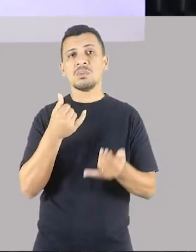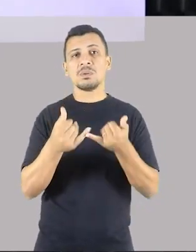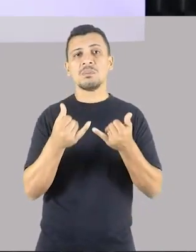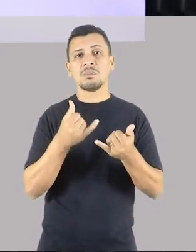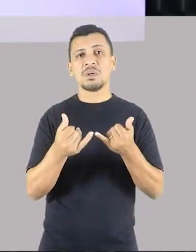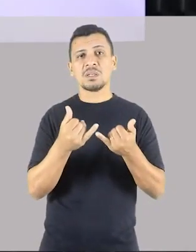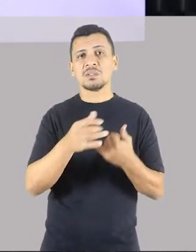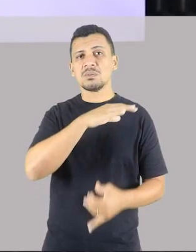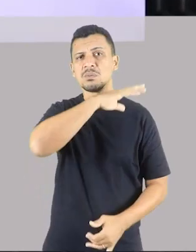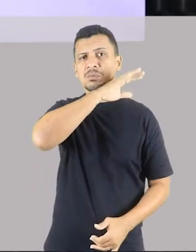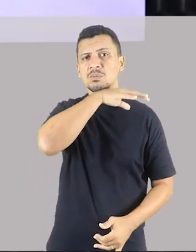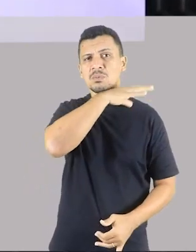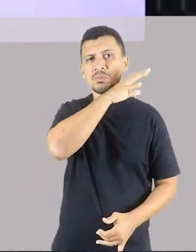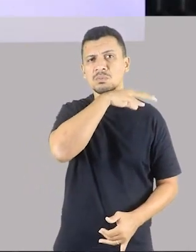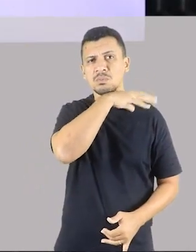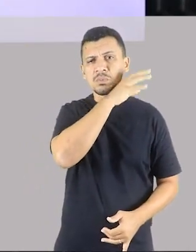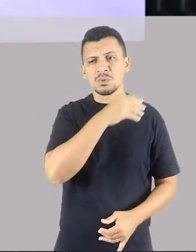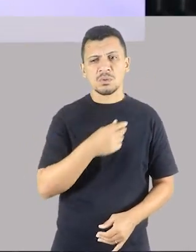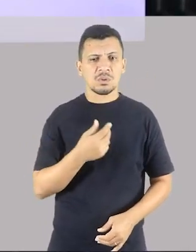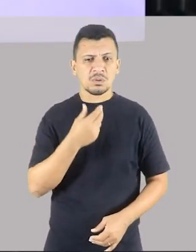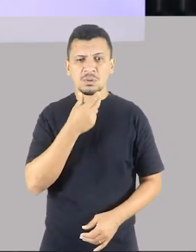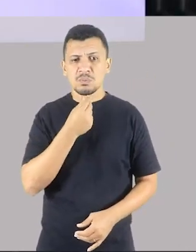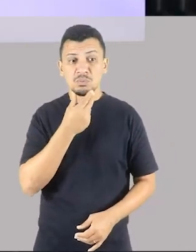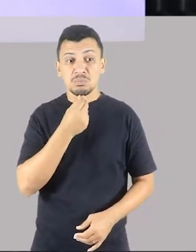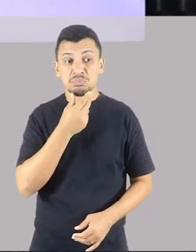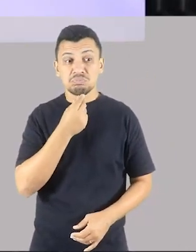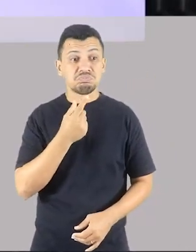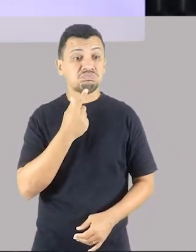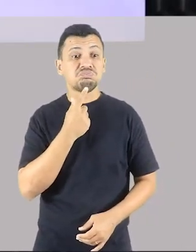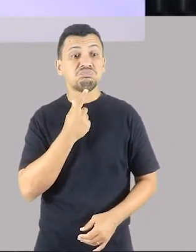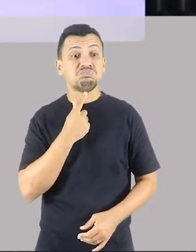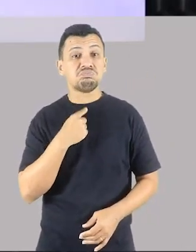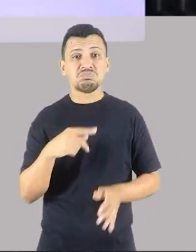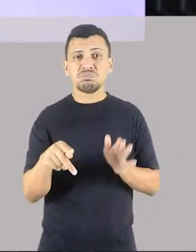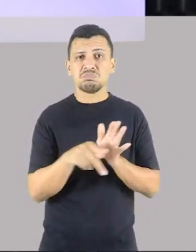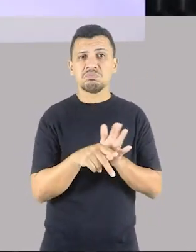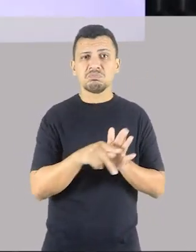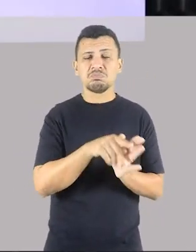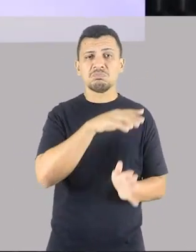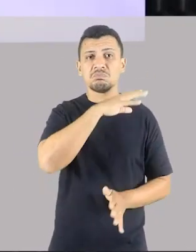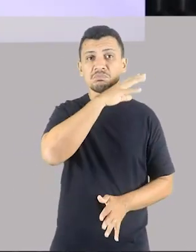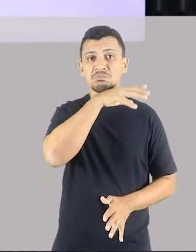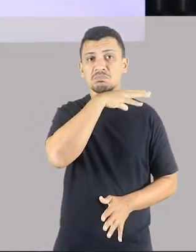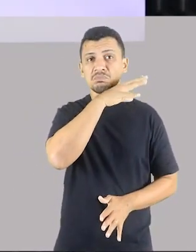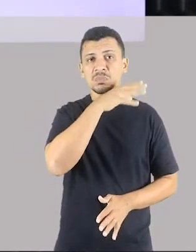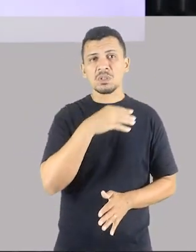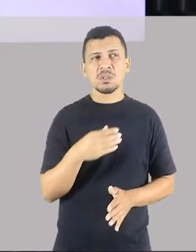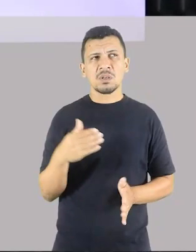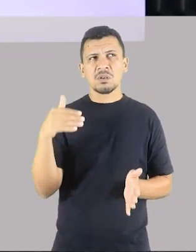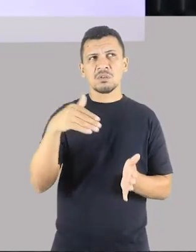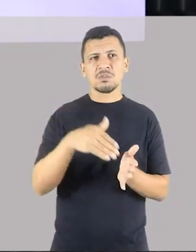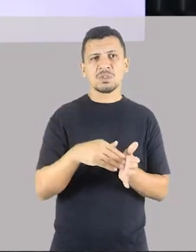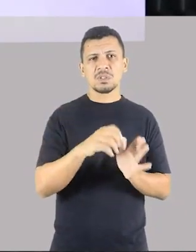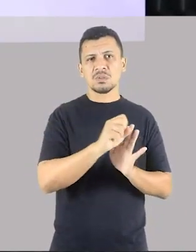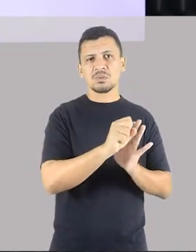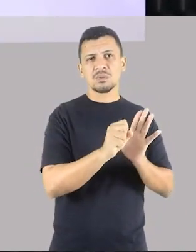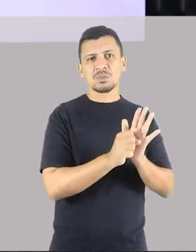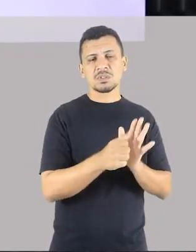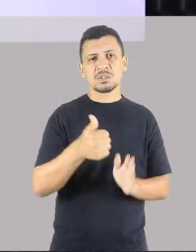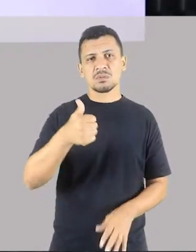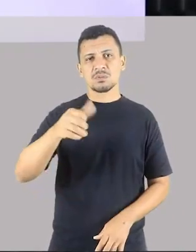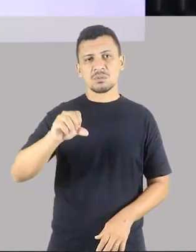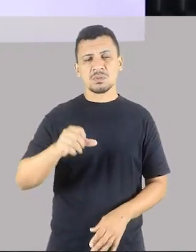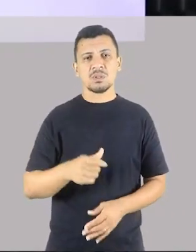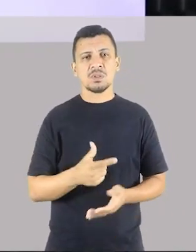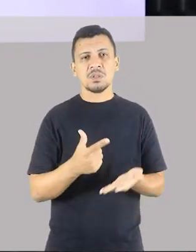certo? O homem movido pelo instinto, aquela coisa bem, né, ali do final do século XIX, nas